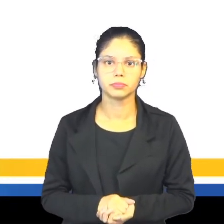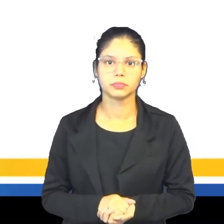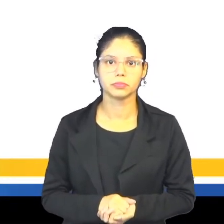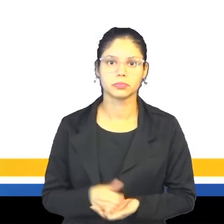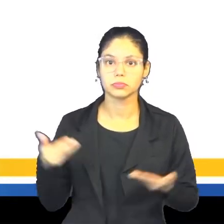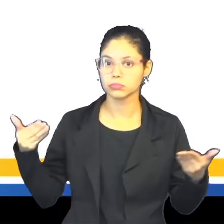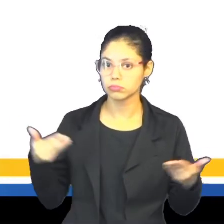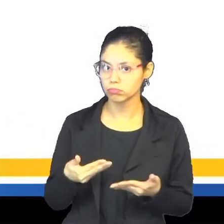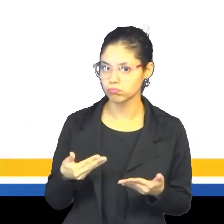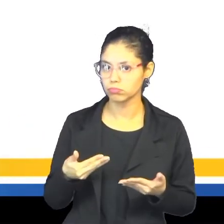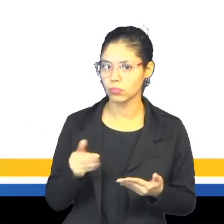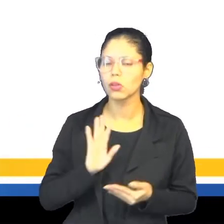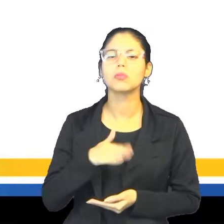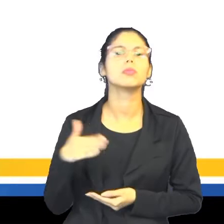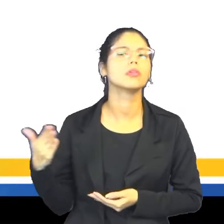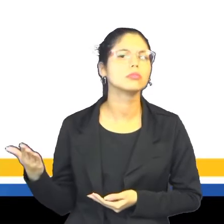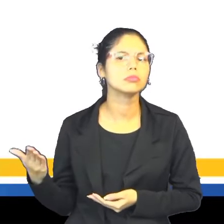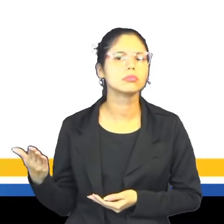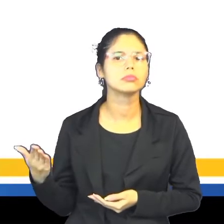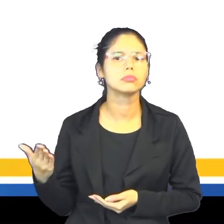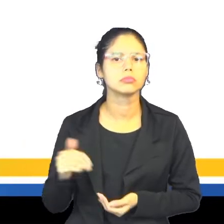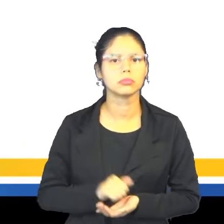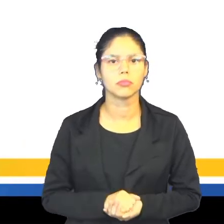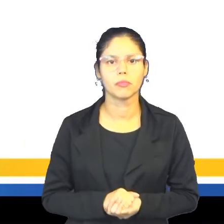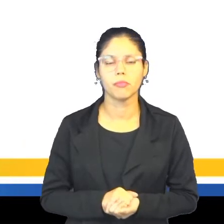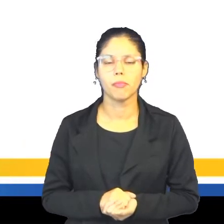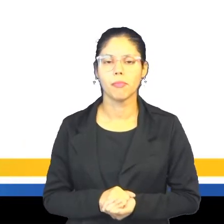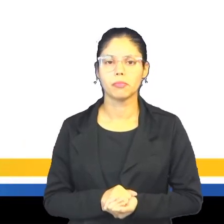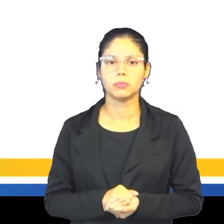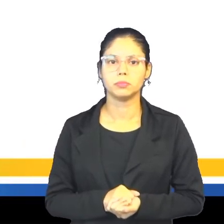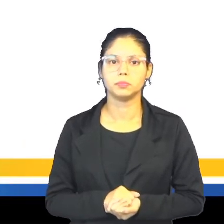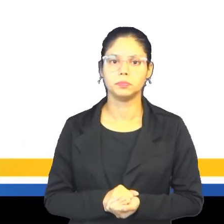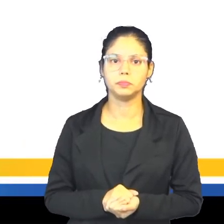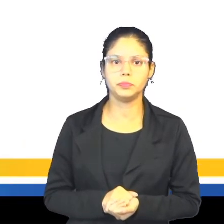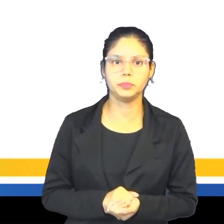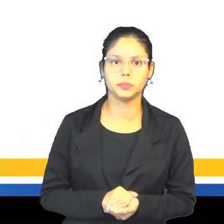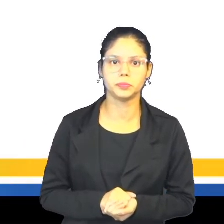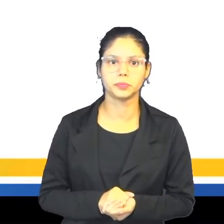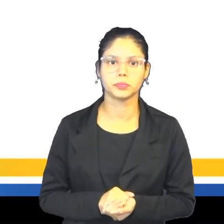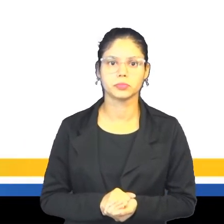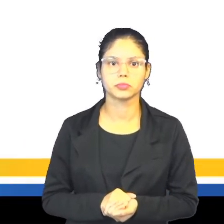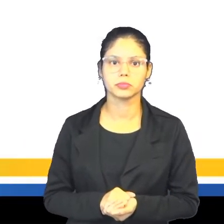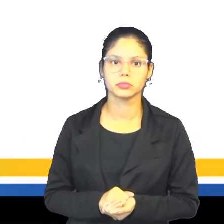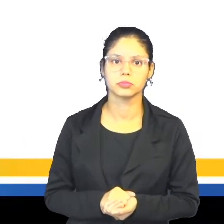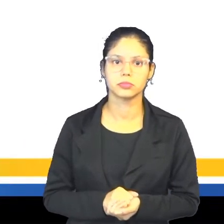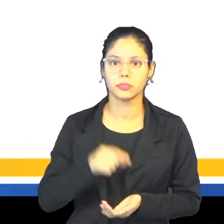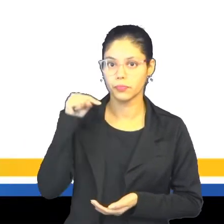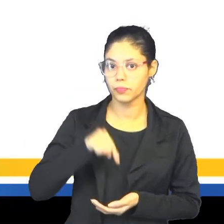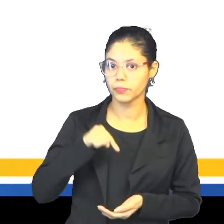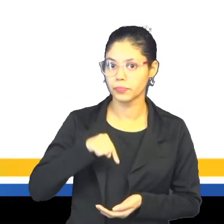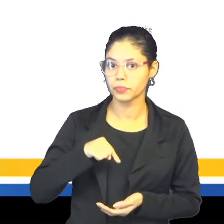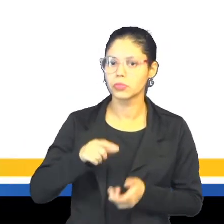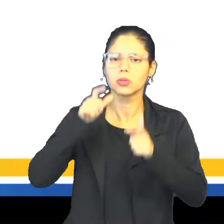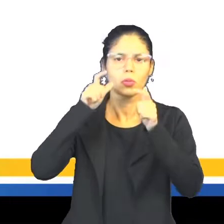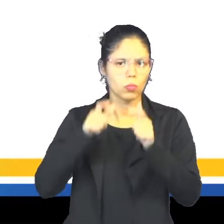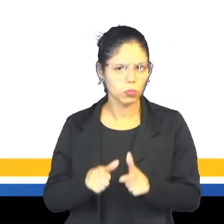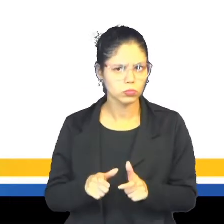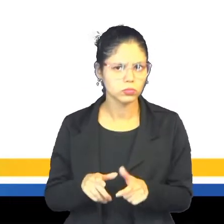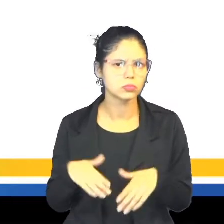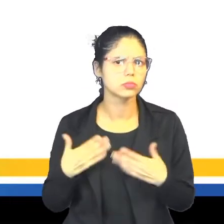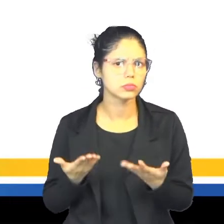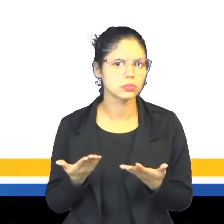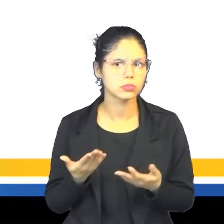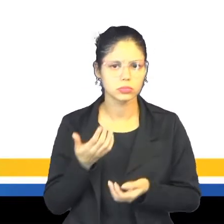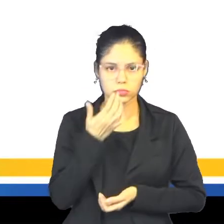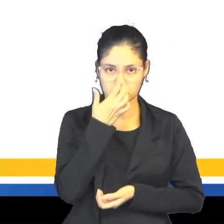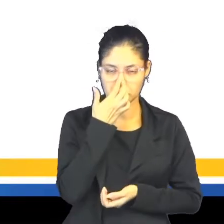não é agora, quando, né? De tempo, quando será? Se não é acá, ou seja, se não é aqui, donde, né? Donde é